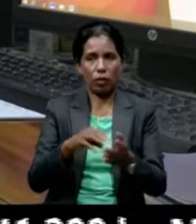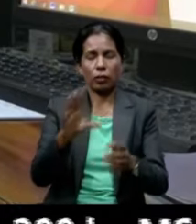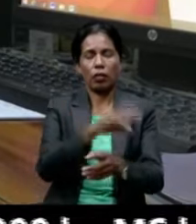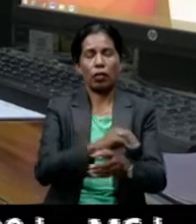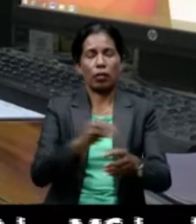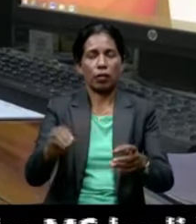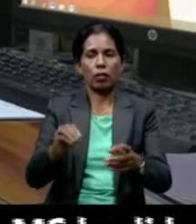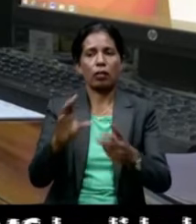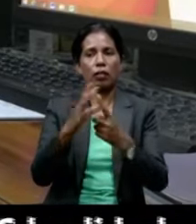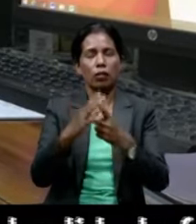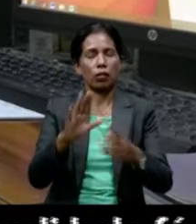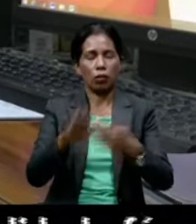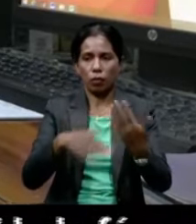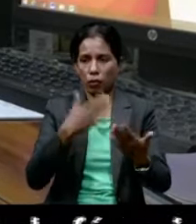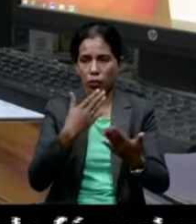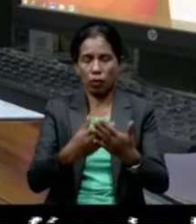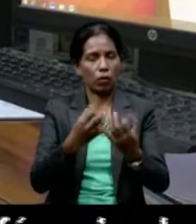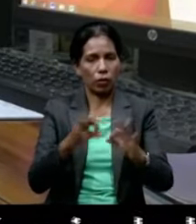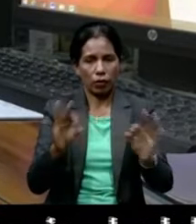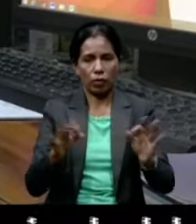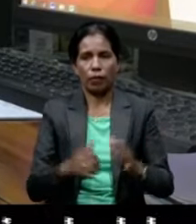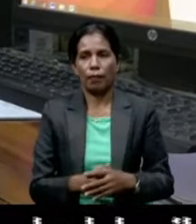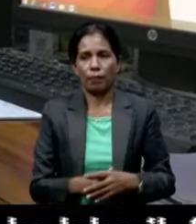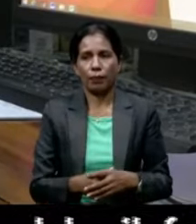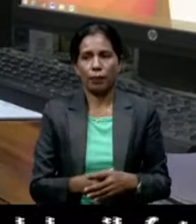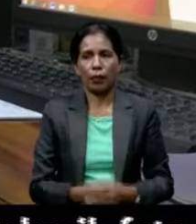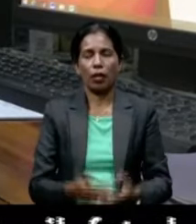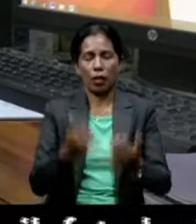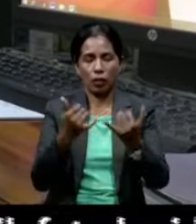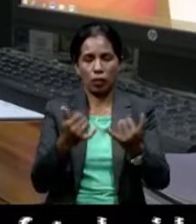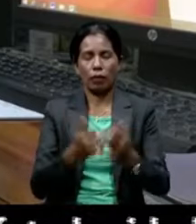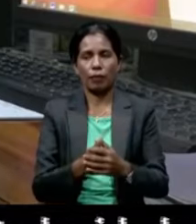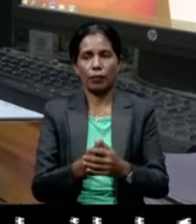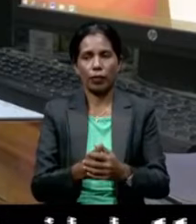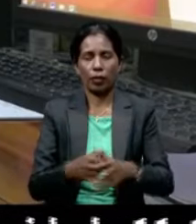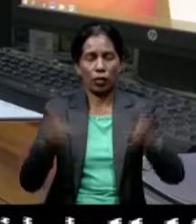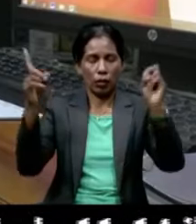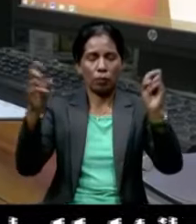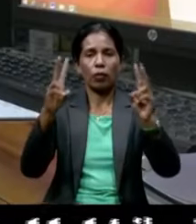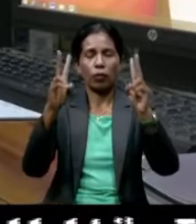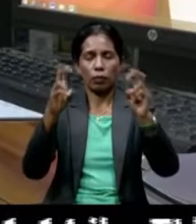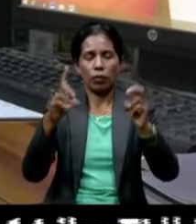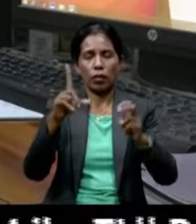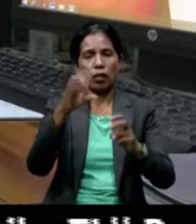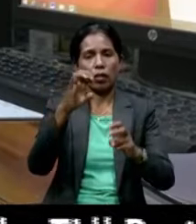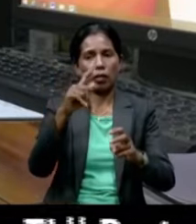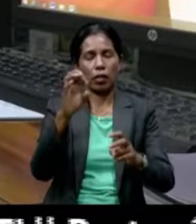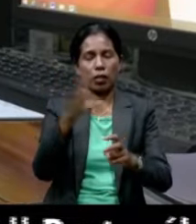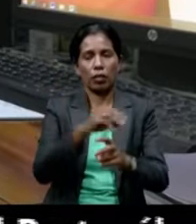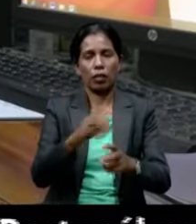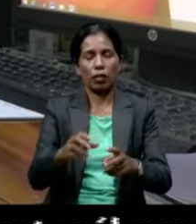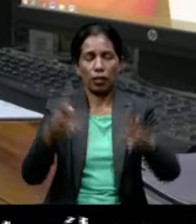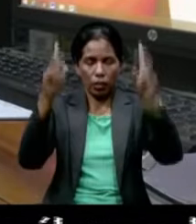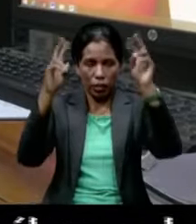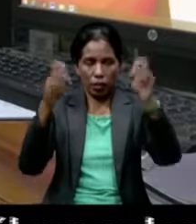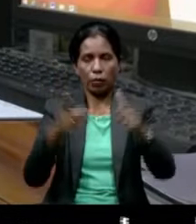lakon materia tomak to hotu agora ida tema literatura maka foi narau ki ha exam primer periodo